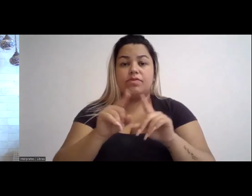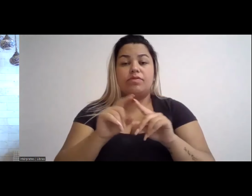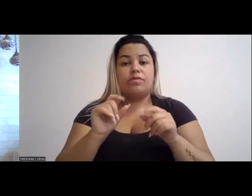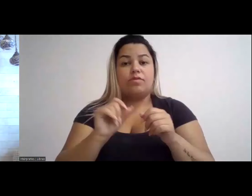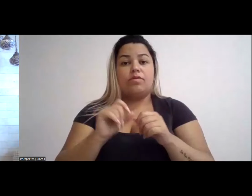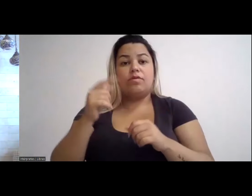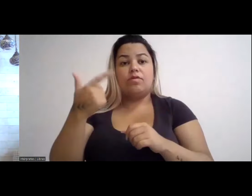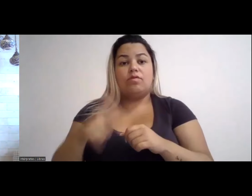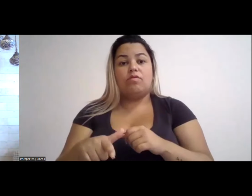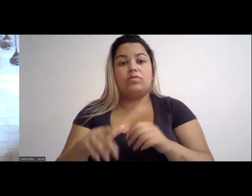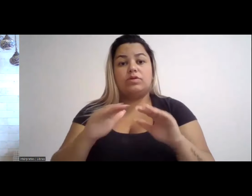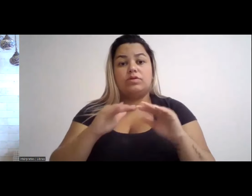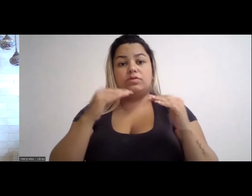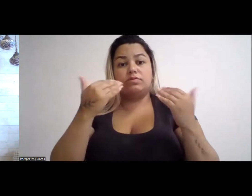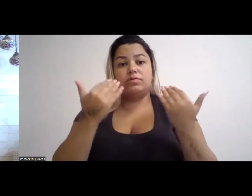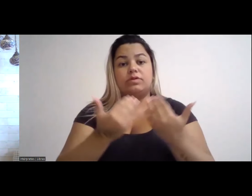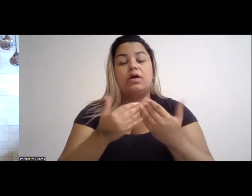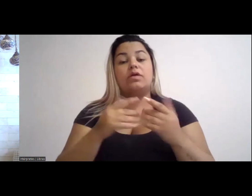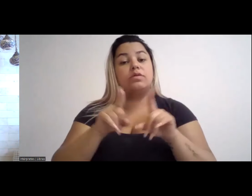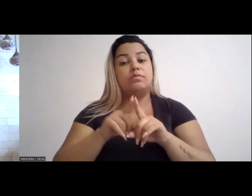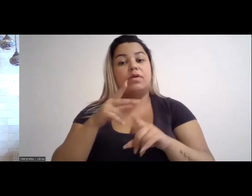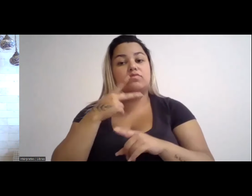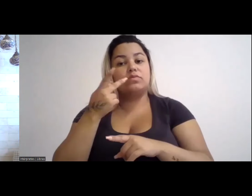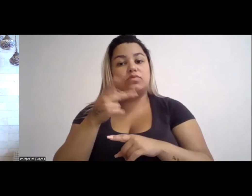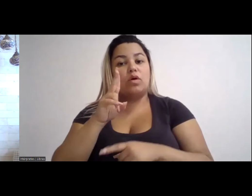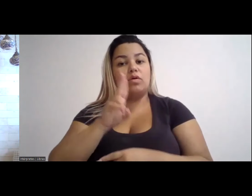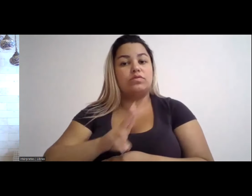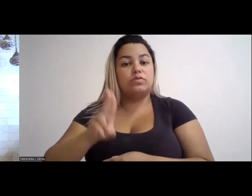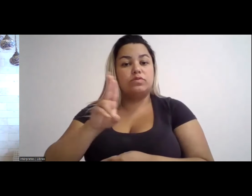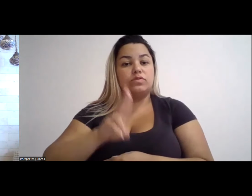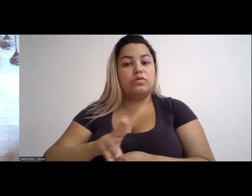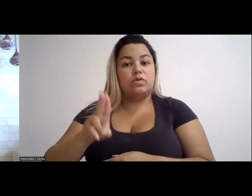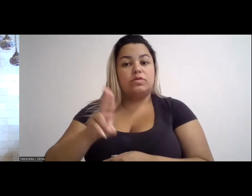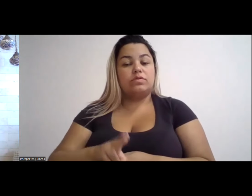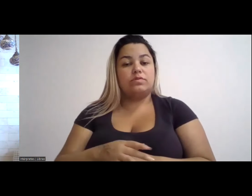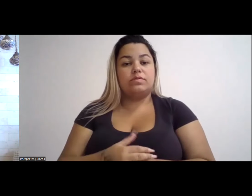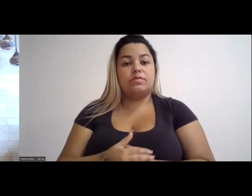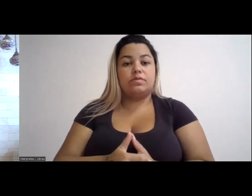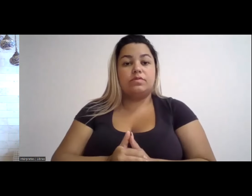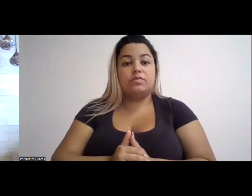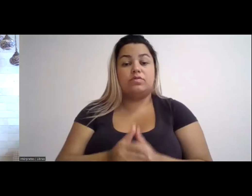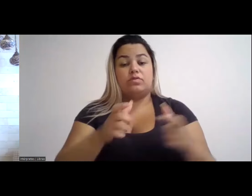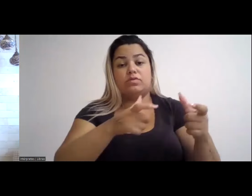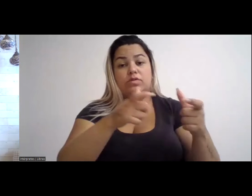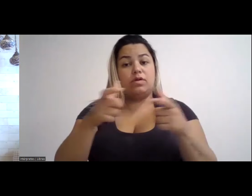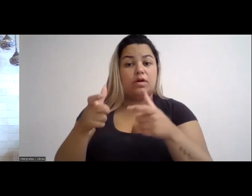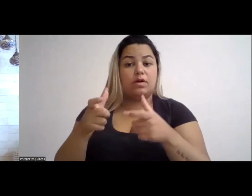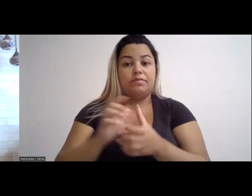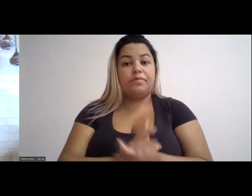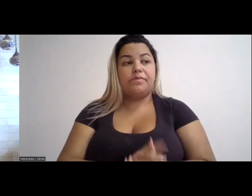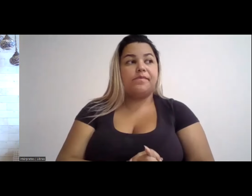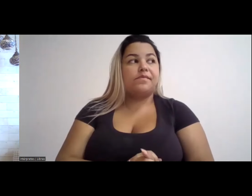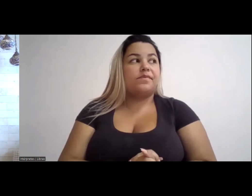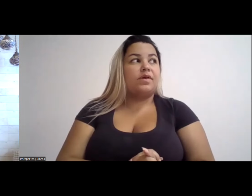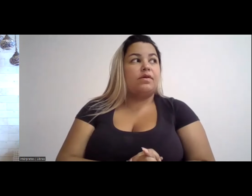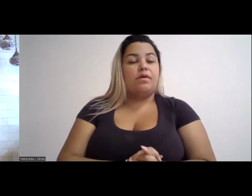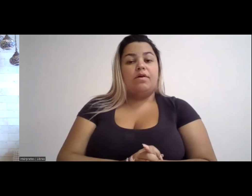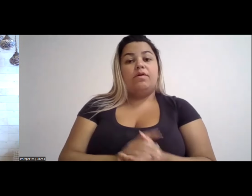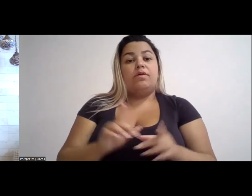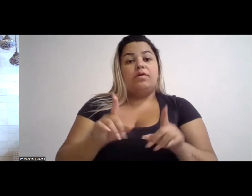outras comunidades. No que se refere aos usos, como eu falei, dos territórios, e